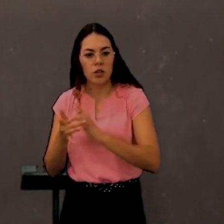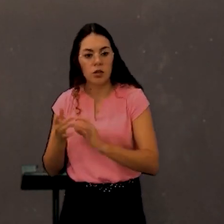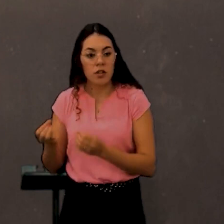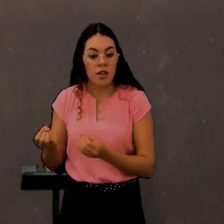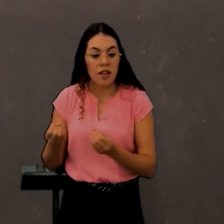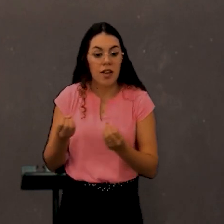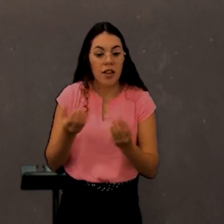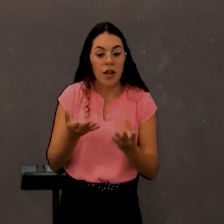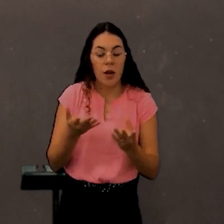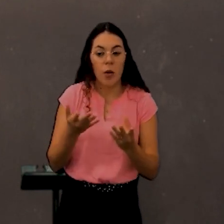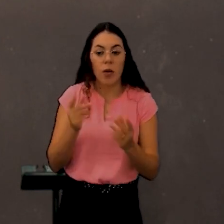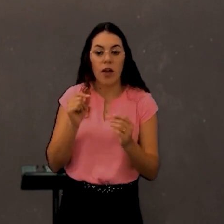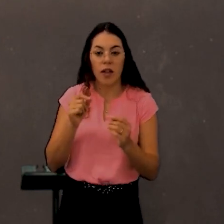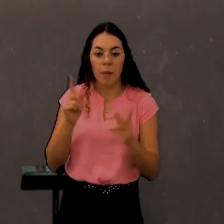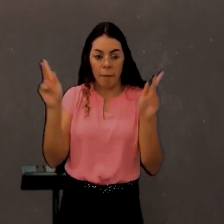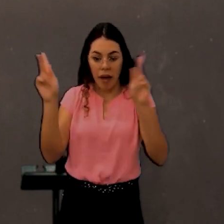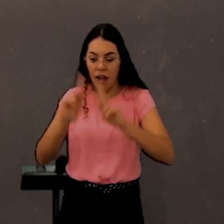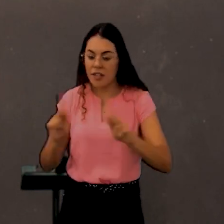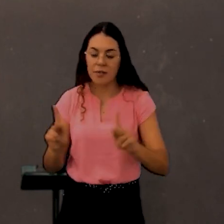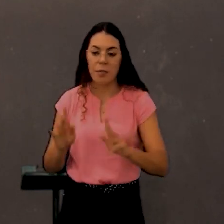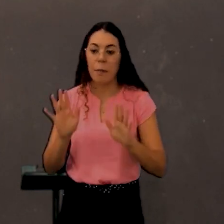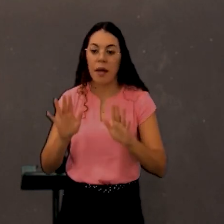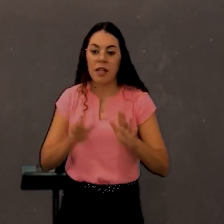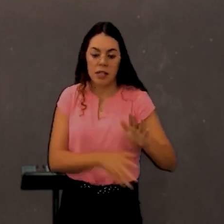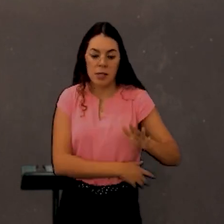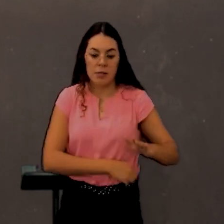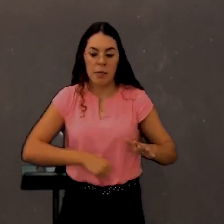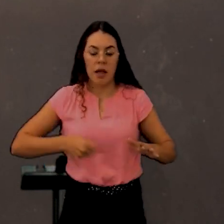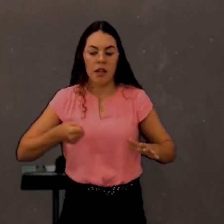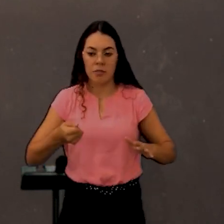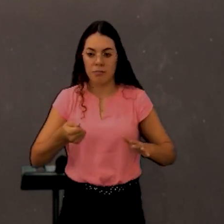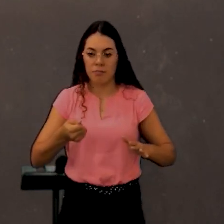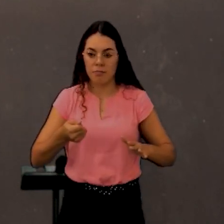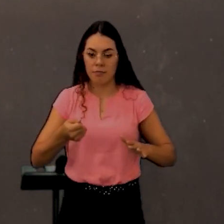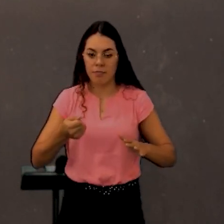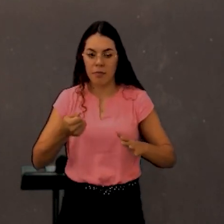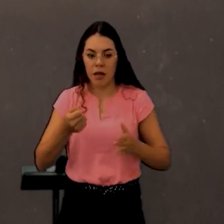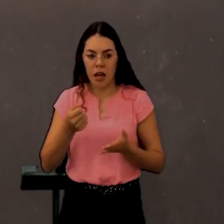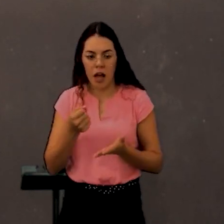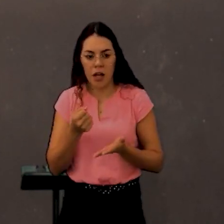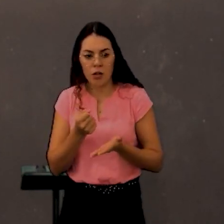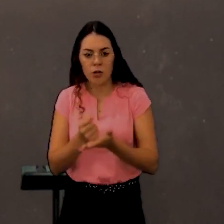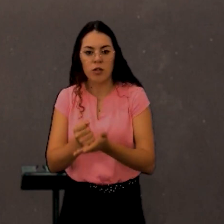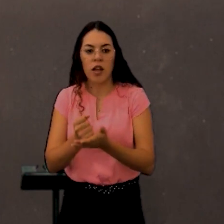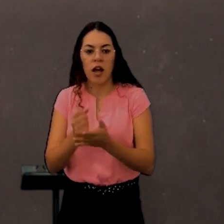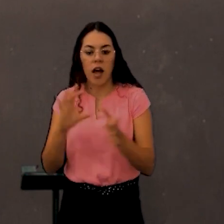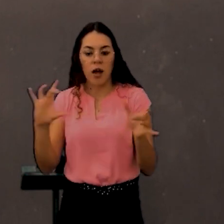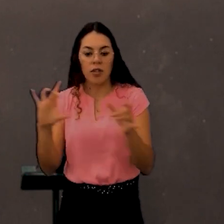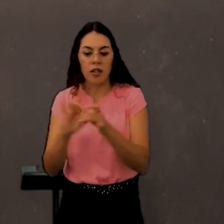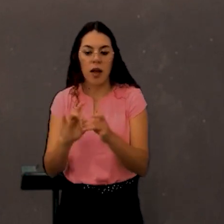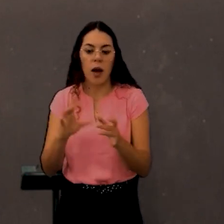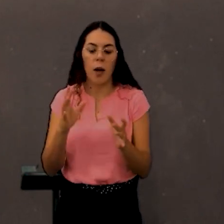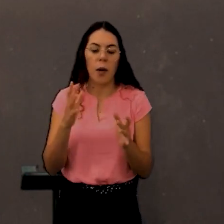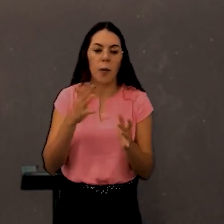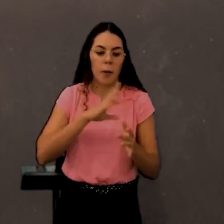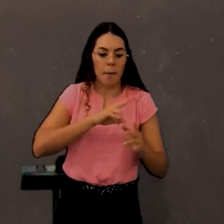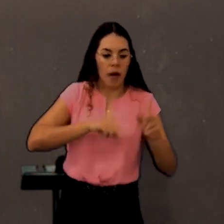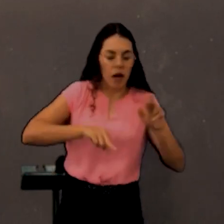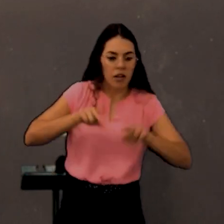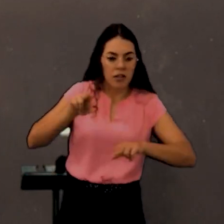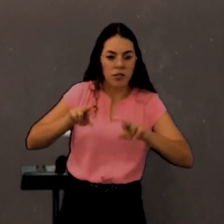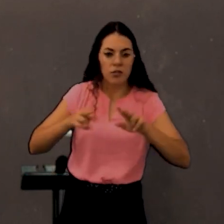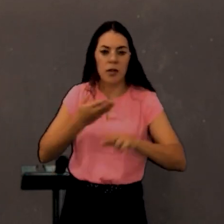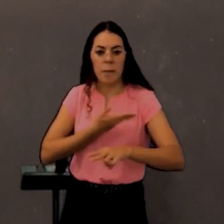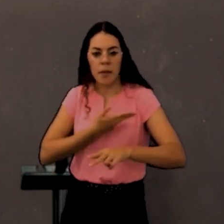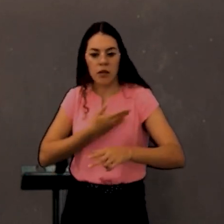espada. Pois vim causar divisão entre o homem e seu pai, entre a filha e a sua mãe, entre a nora e a sua sogra. Assim, os inimigos de uma